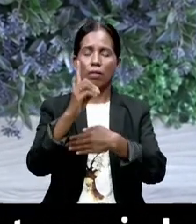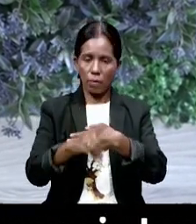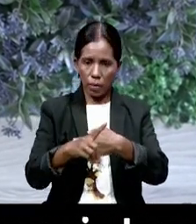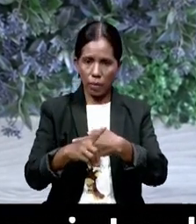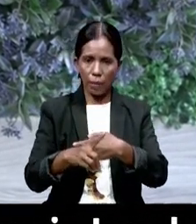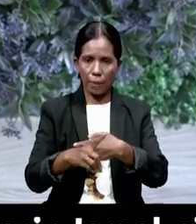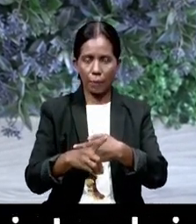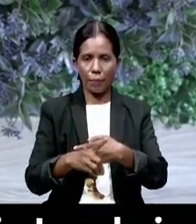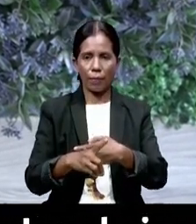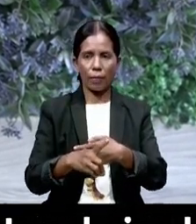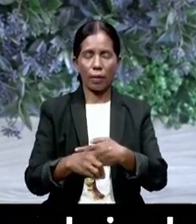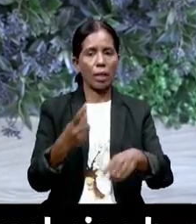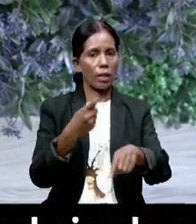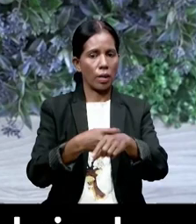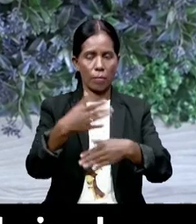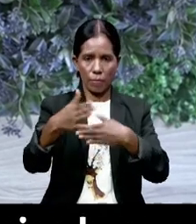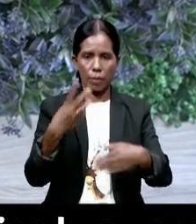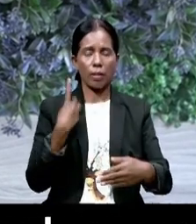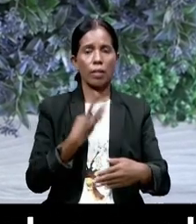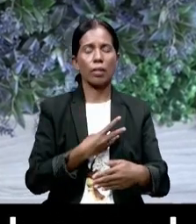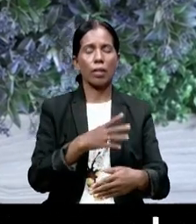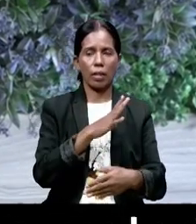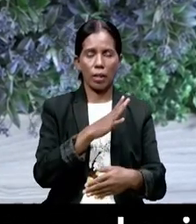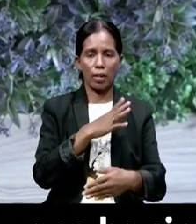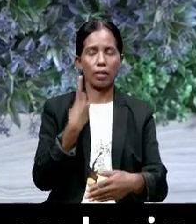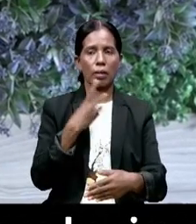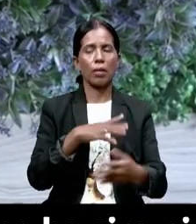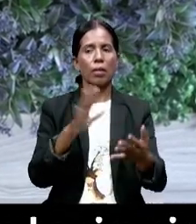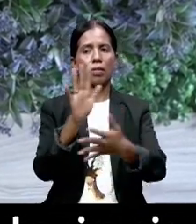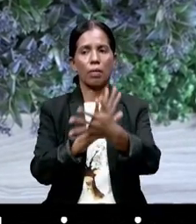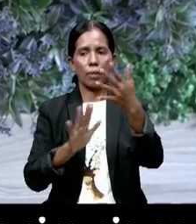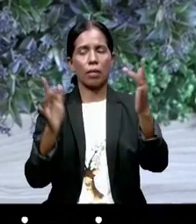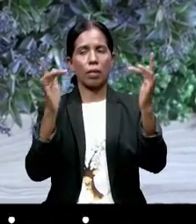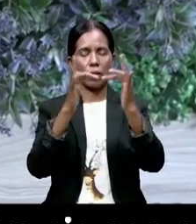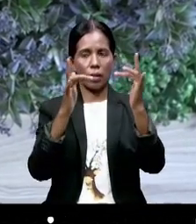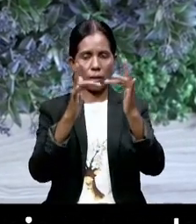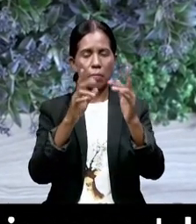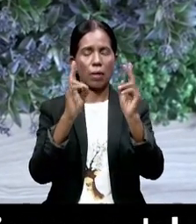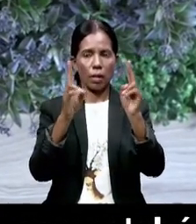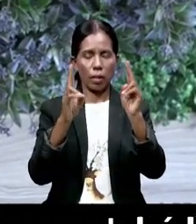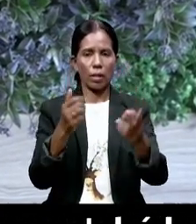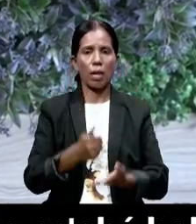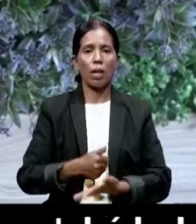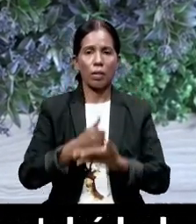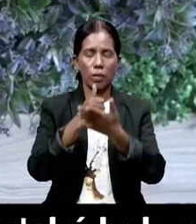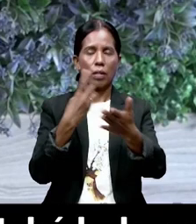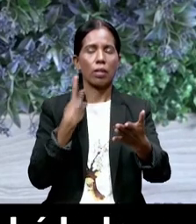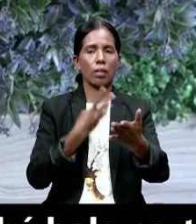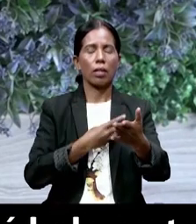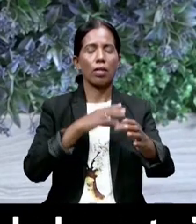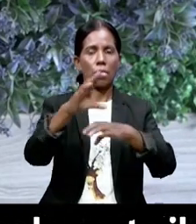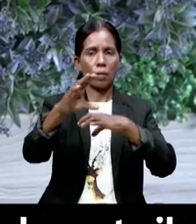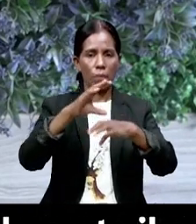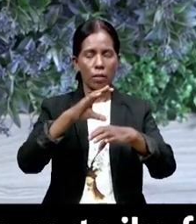Nemaka e a tempo para que te espera que a Itabela inaugura na Itania internet mesmo com velocidade lais se facilita ali então Itania comércio e